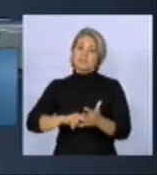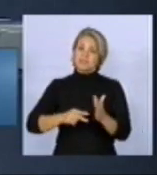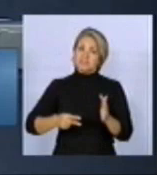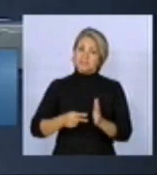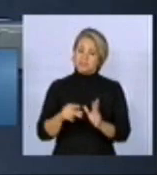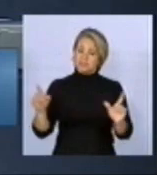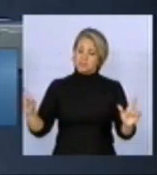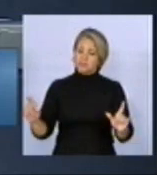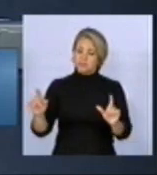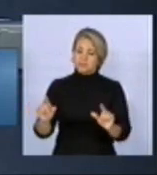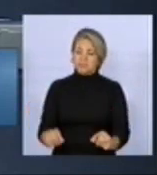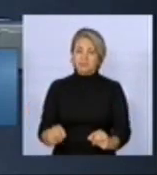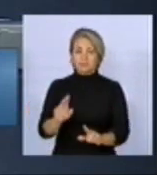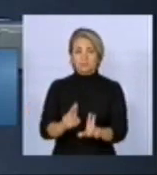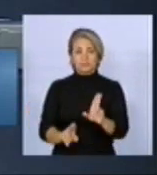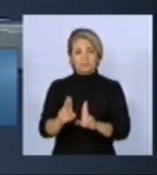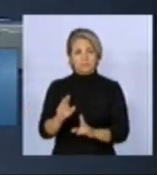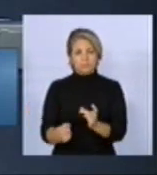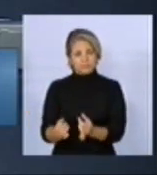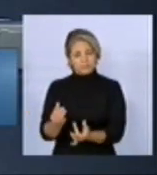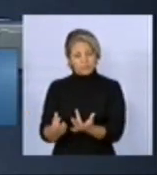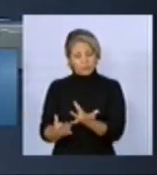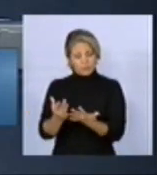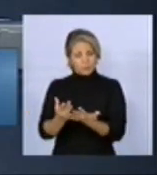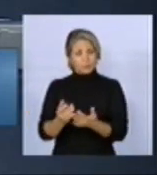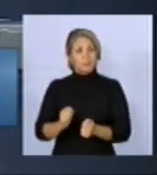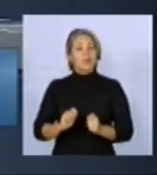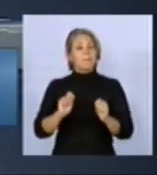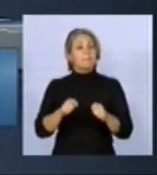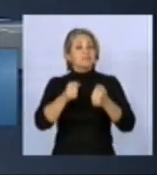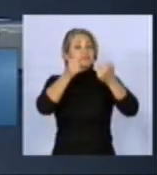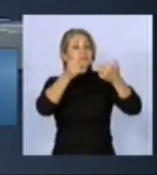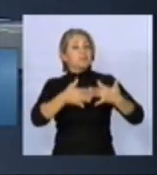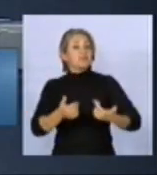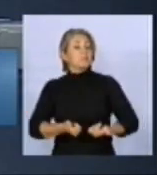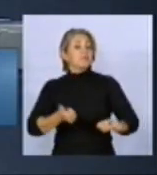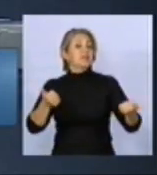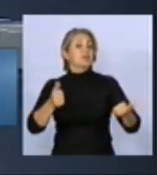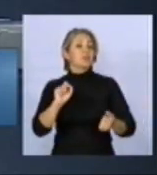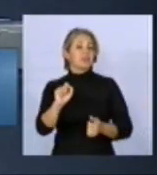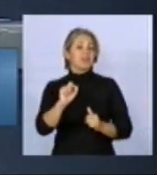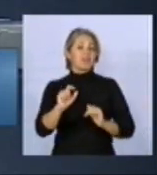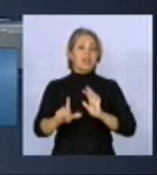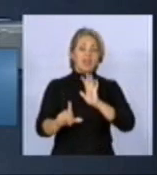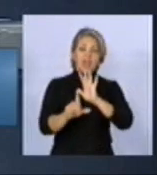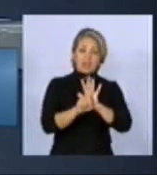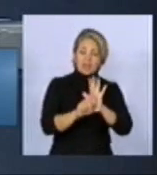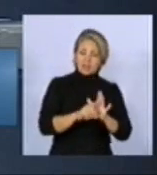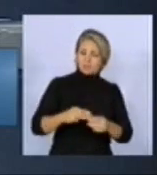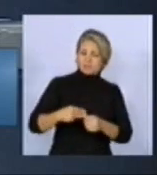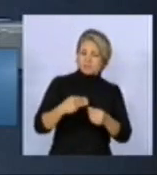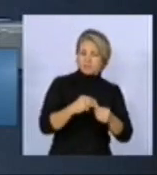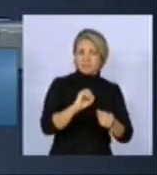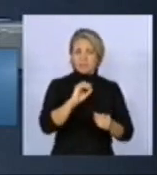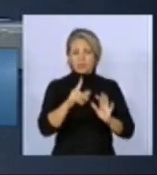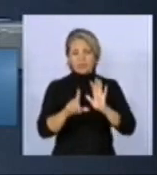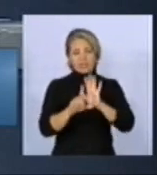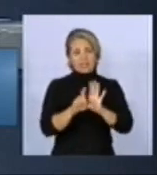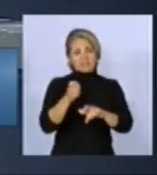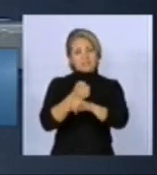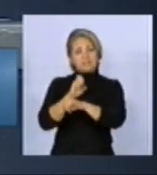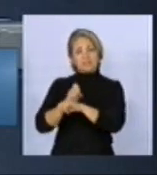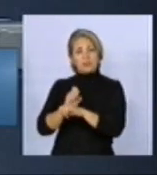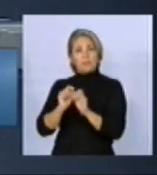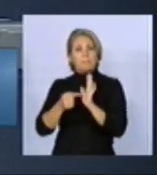diminuição então do uso do fogo o que que poderia explicar isso é a lei municipal é a lei estadual O que que tá